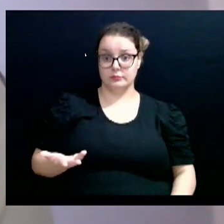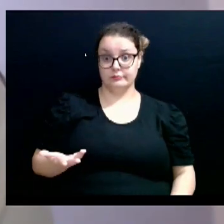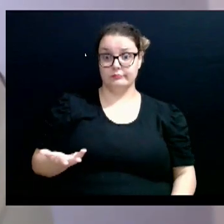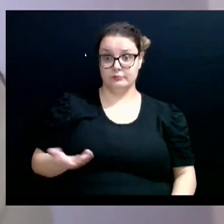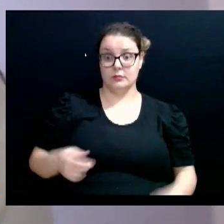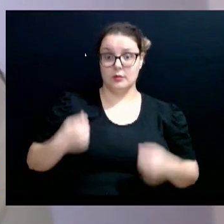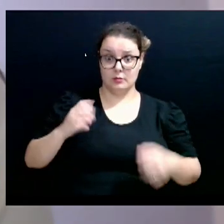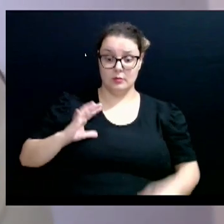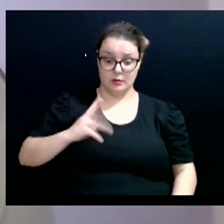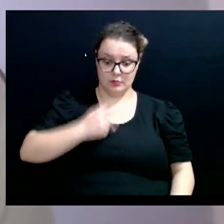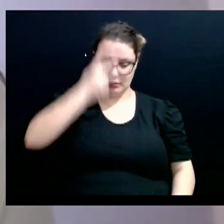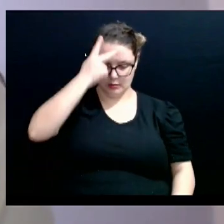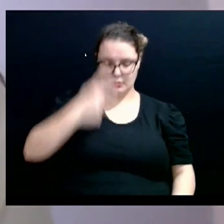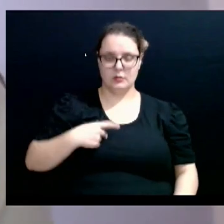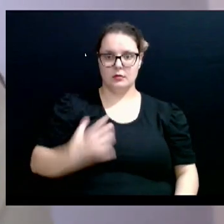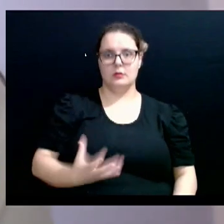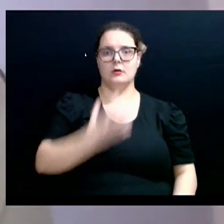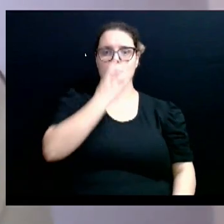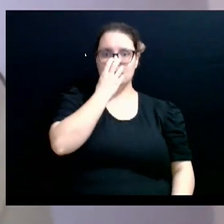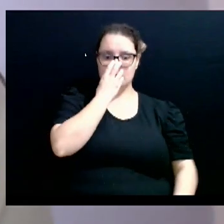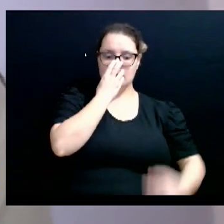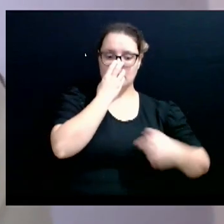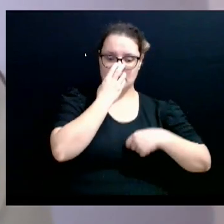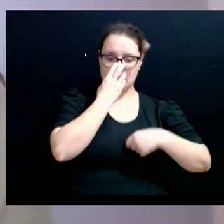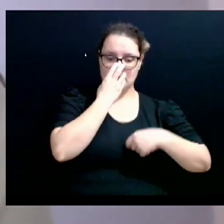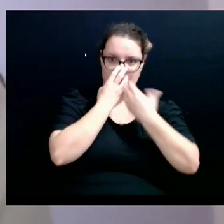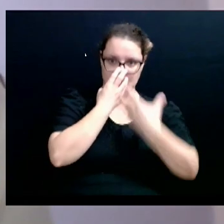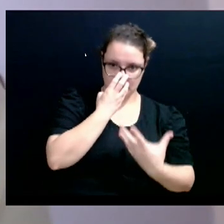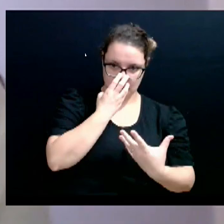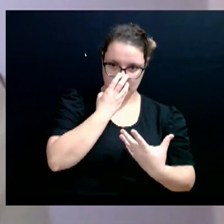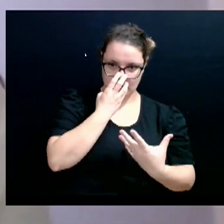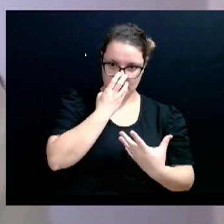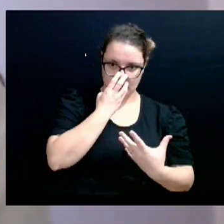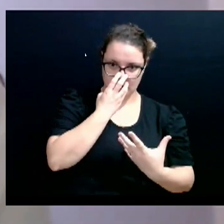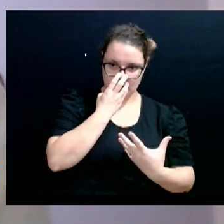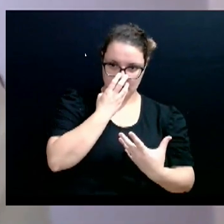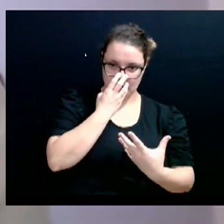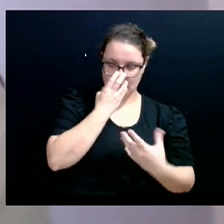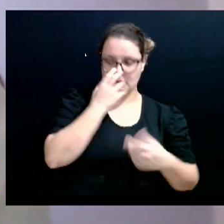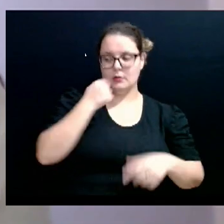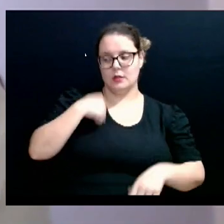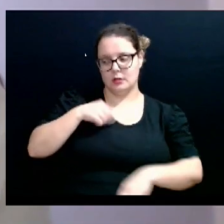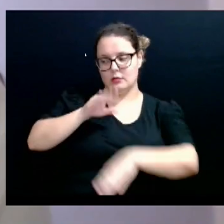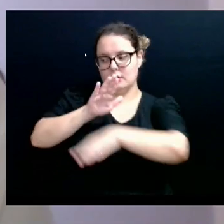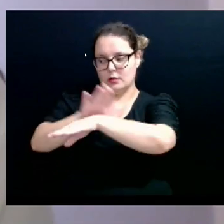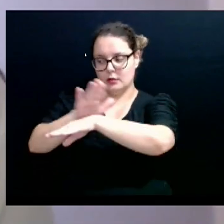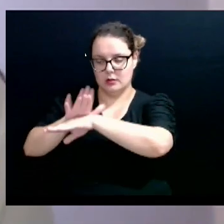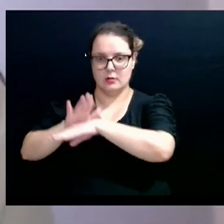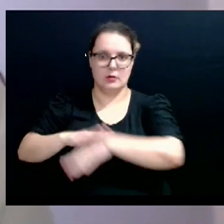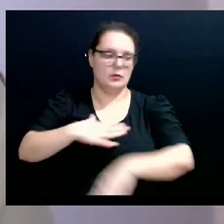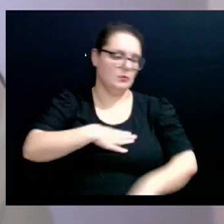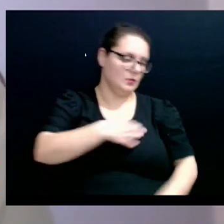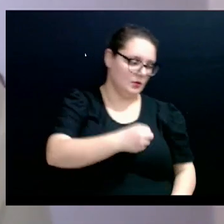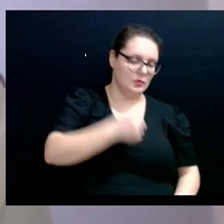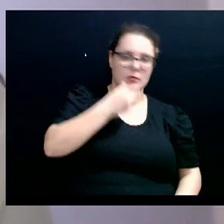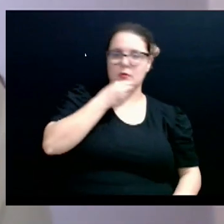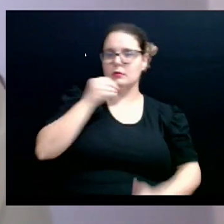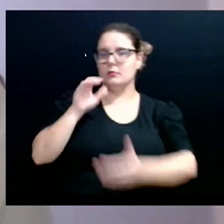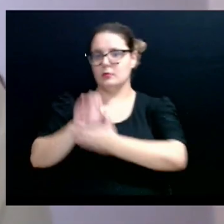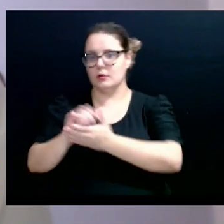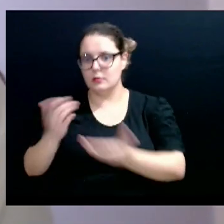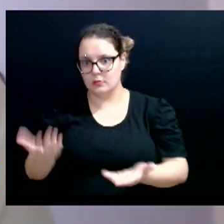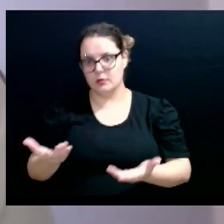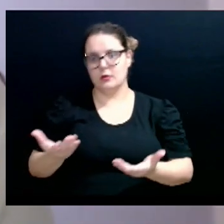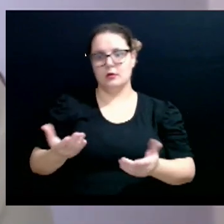mim estar bem, para ajudar o próximo, para ajudar aqui o meu filho, o meu marido, para ajudar a